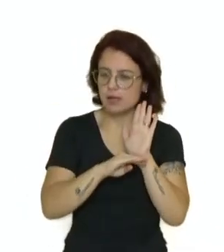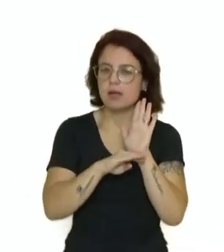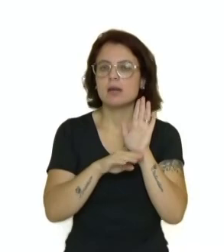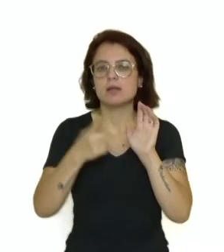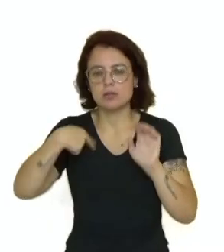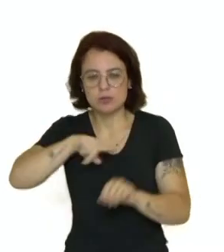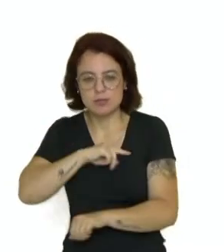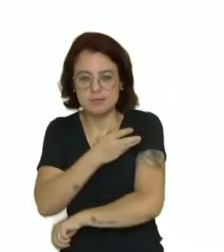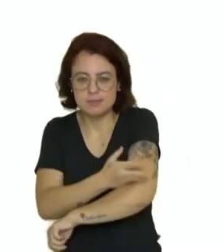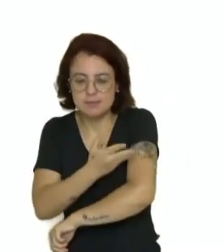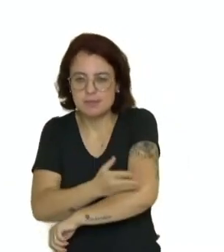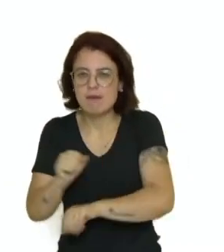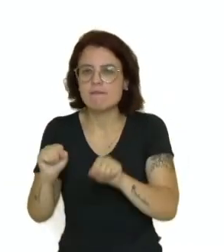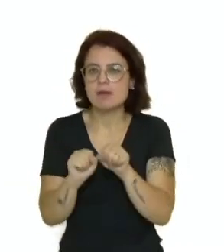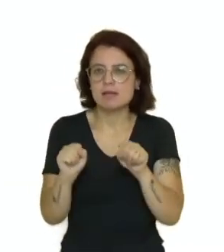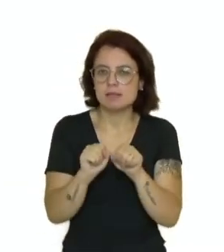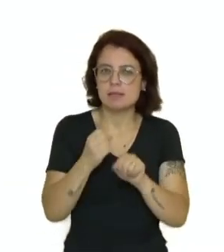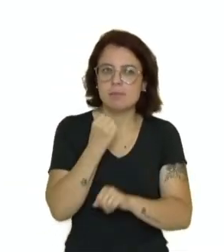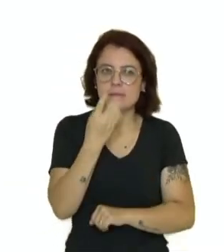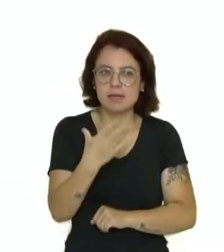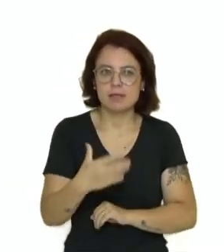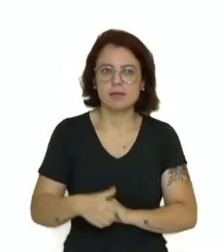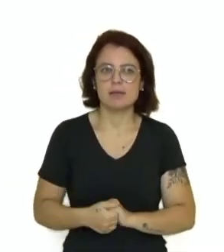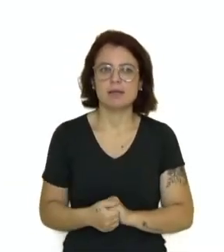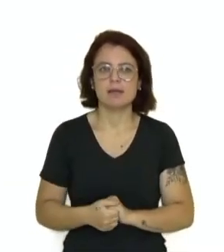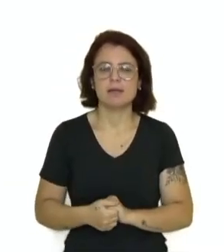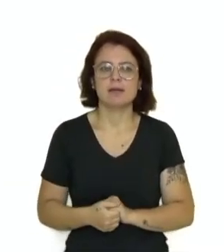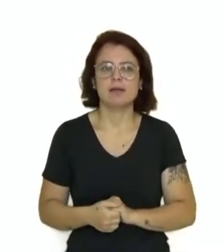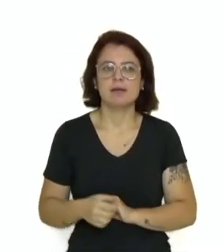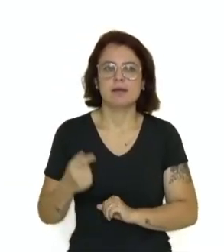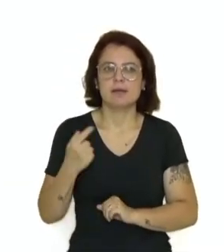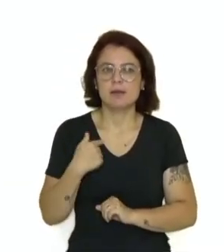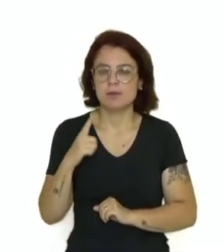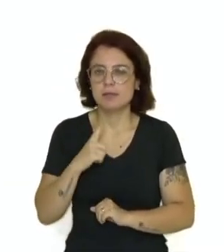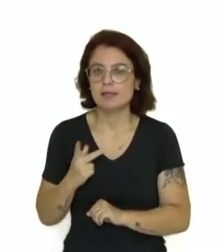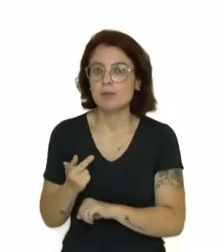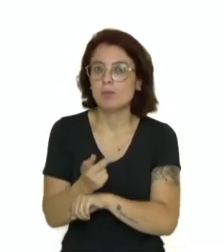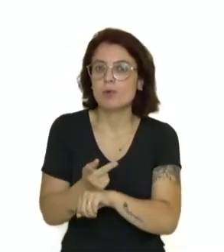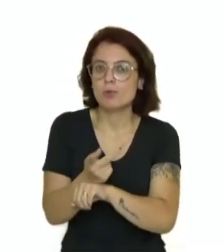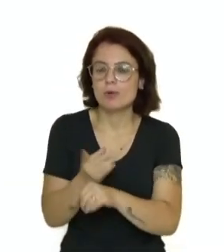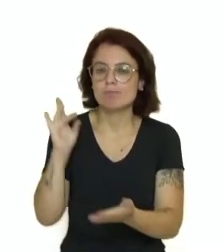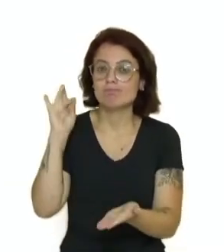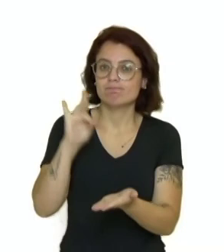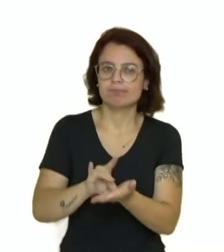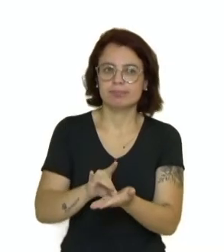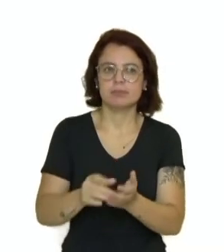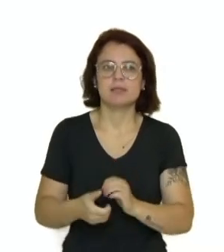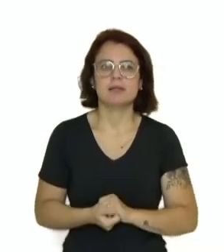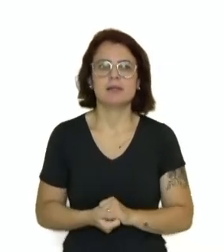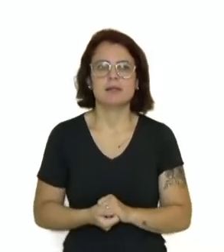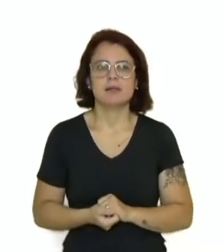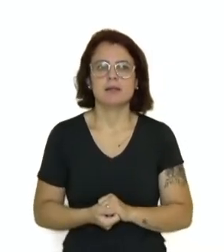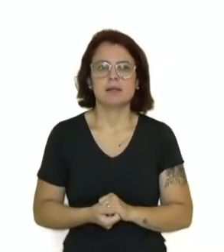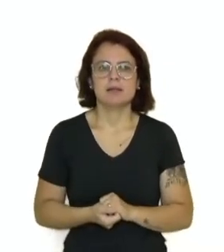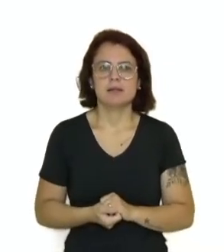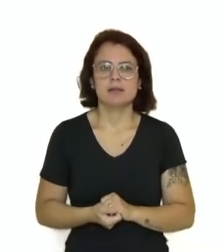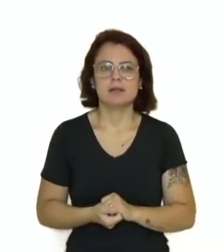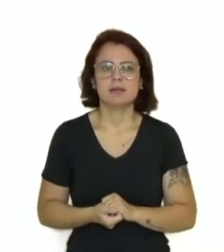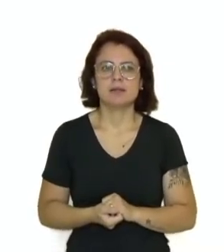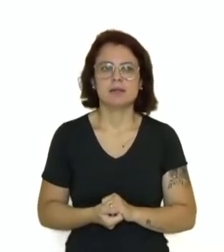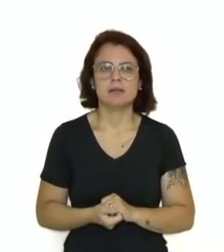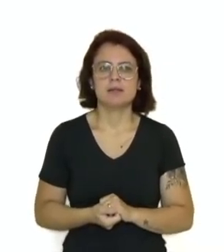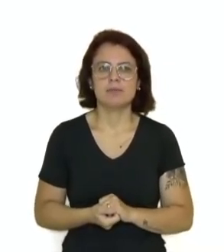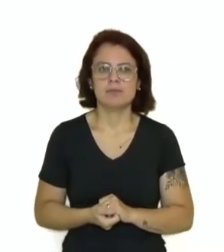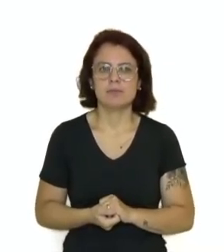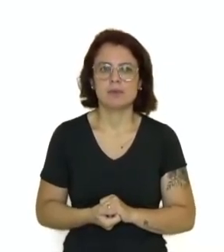na finalidade. Eu estou agindo para alcançar a virtude. De acordo com Aristóteles, a finalidade das ações humanas